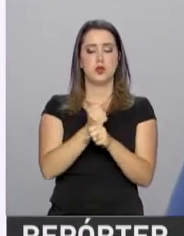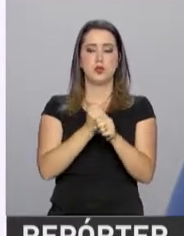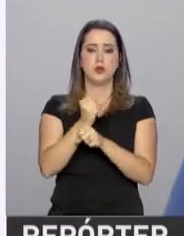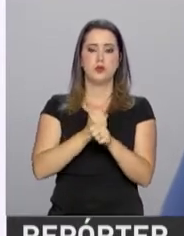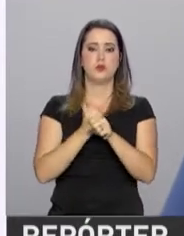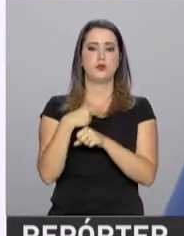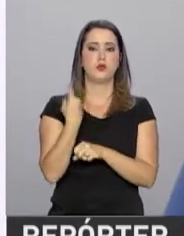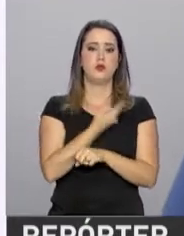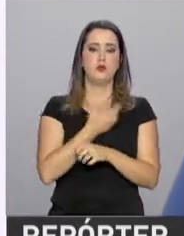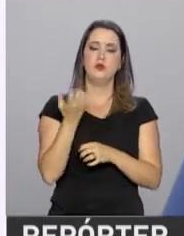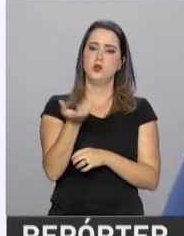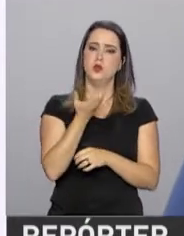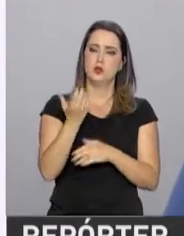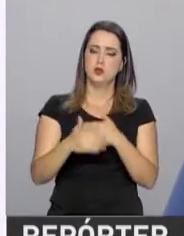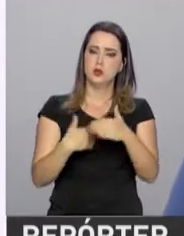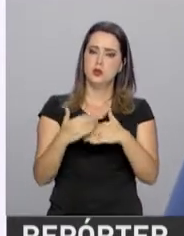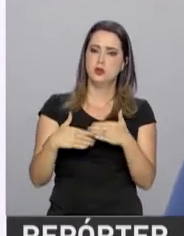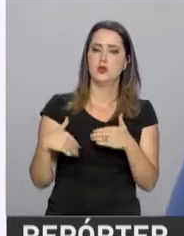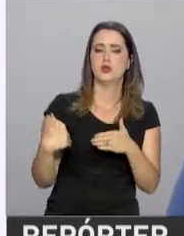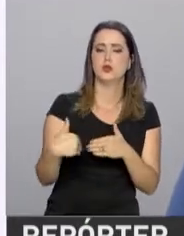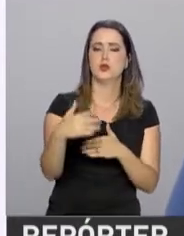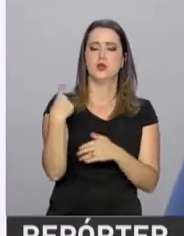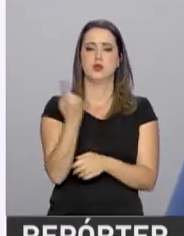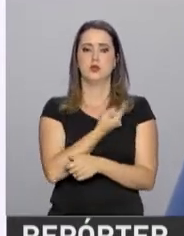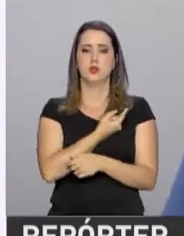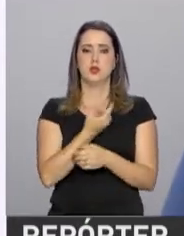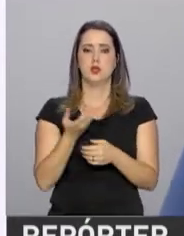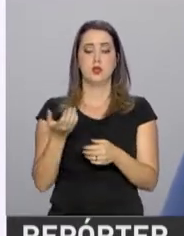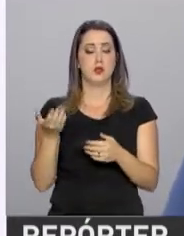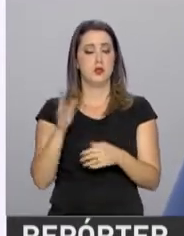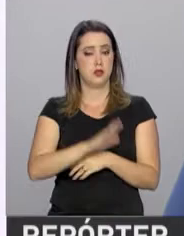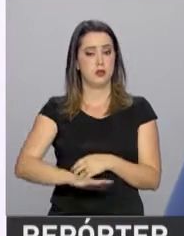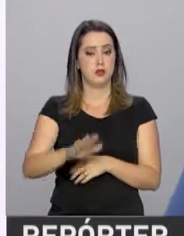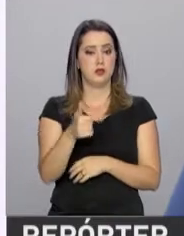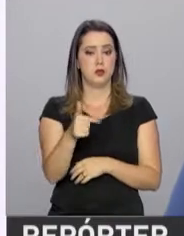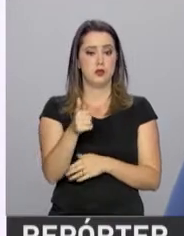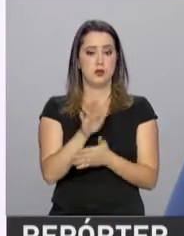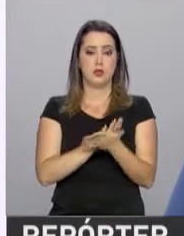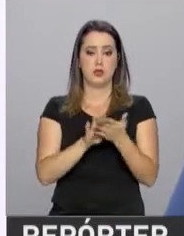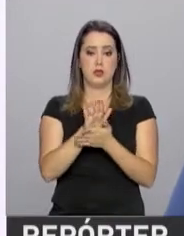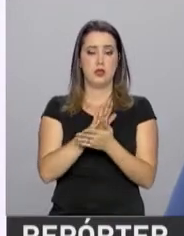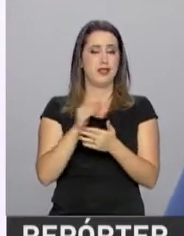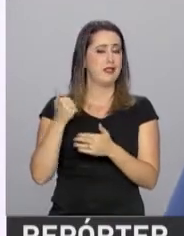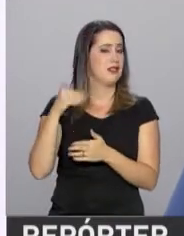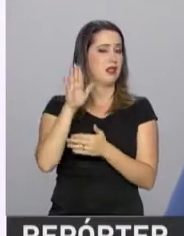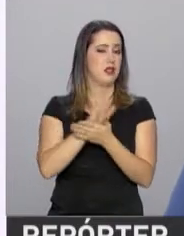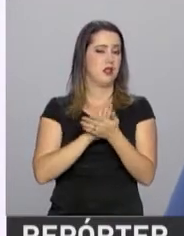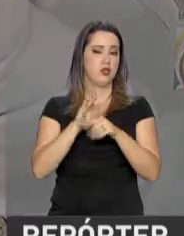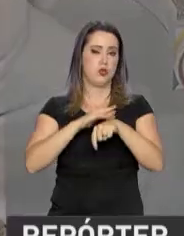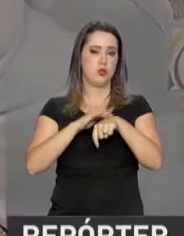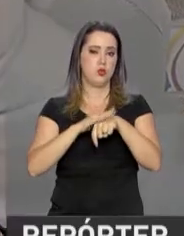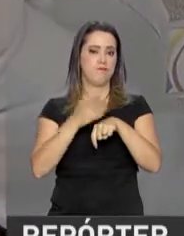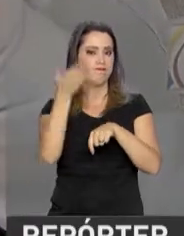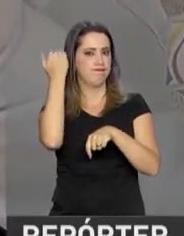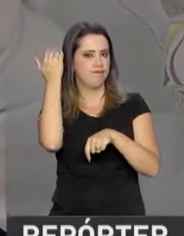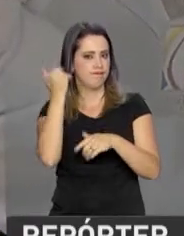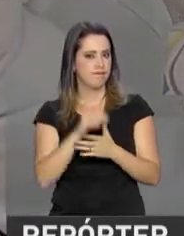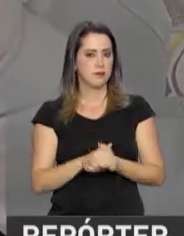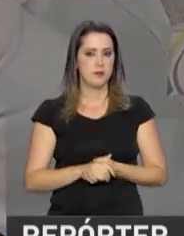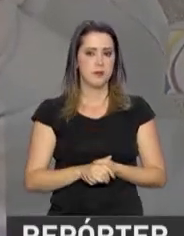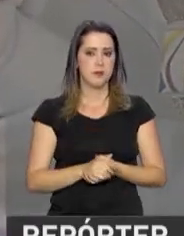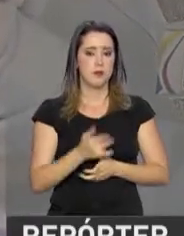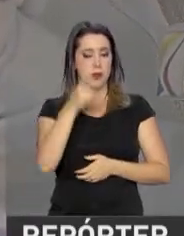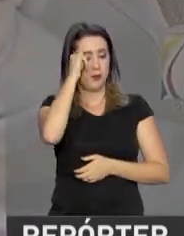é isso que nós queremos fazer com que as nossas crianças do presente não tenha doença que a cor o que aconteceu no passado para evitar que o